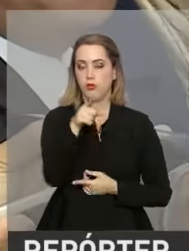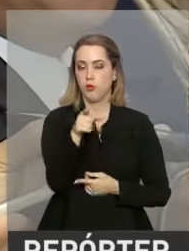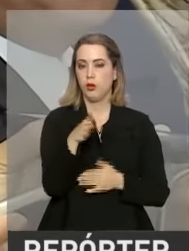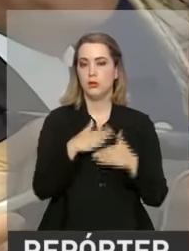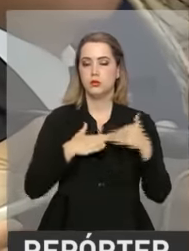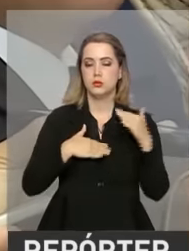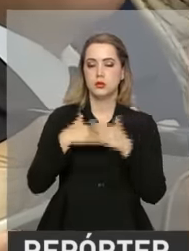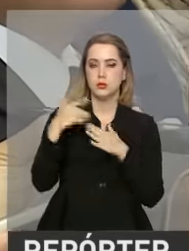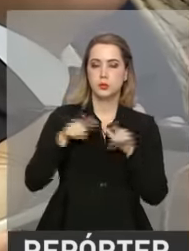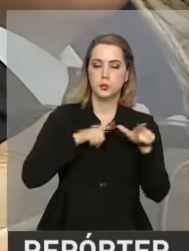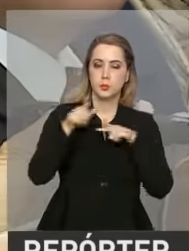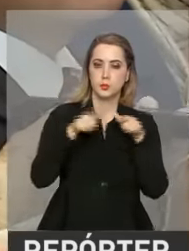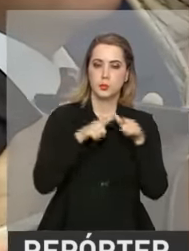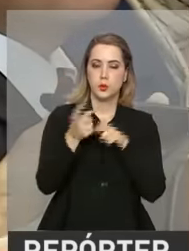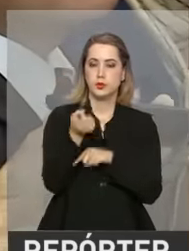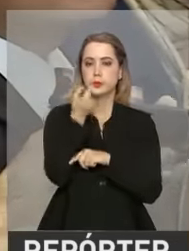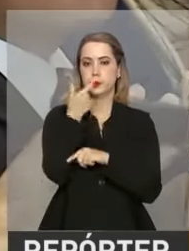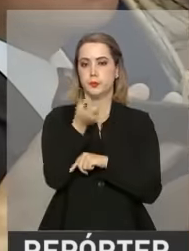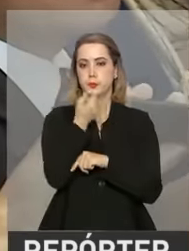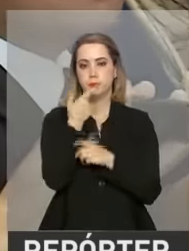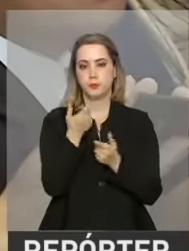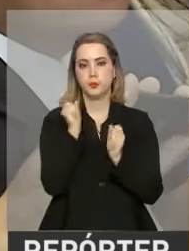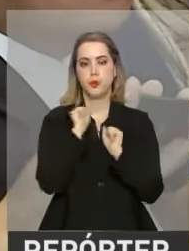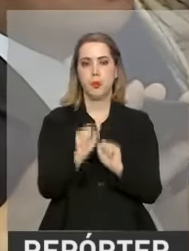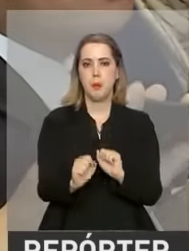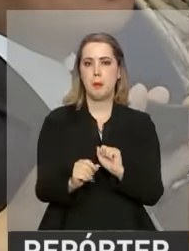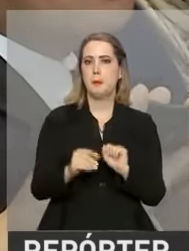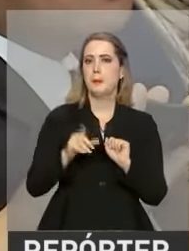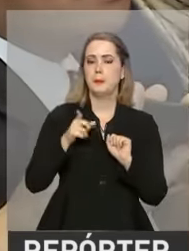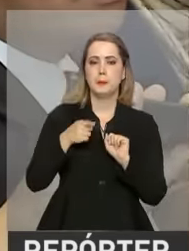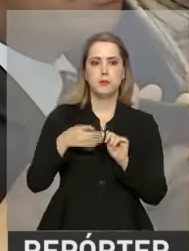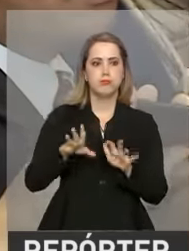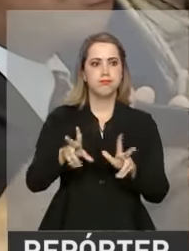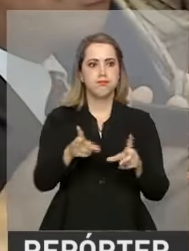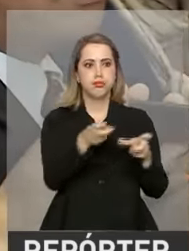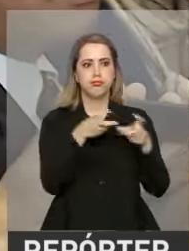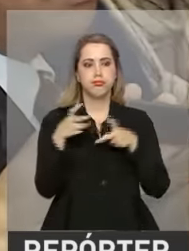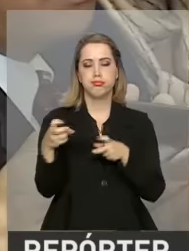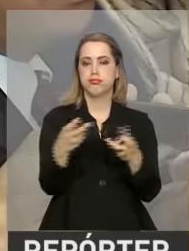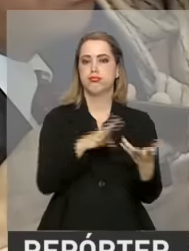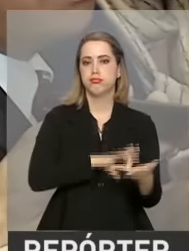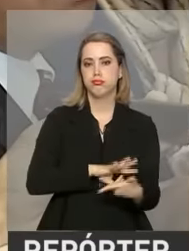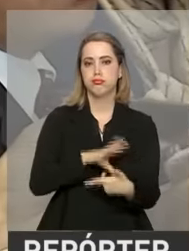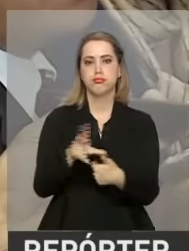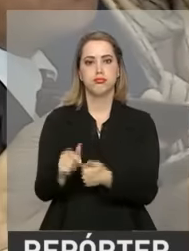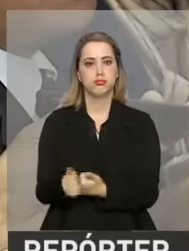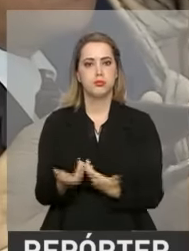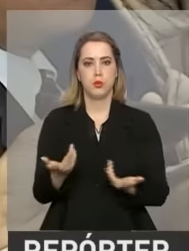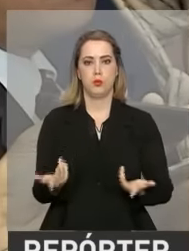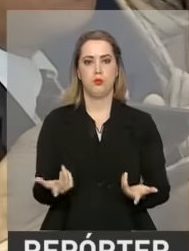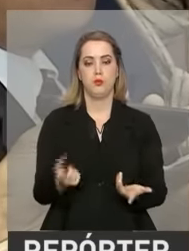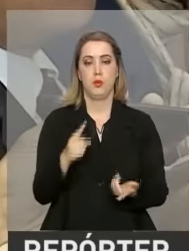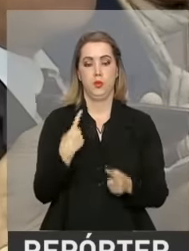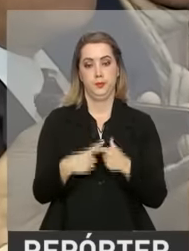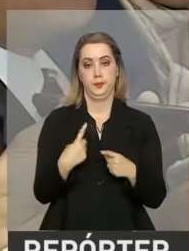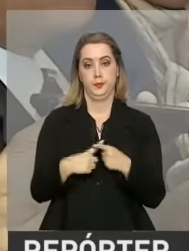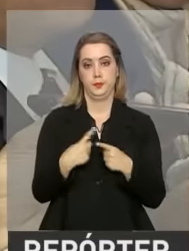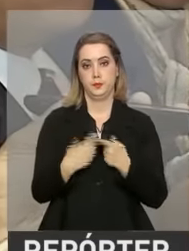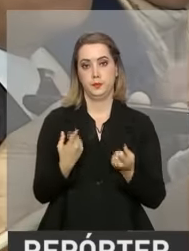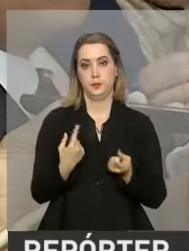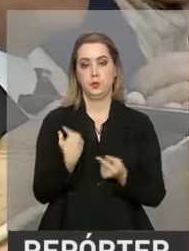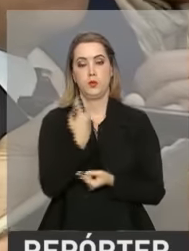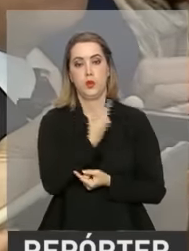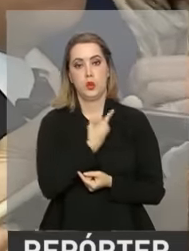ação com relação a medicamentos pode ter um impacto enorme no mundo, enorme, imenso. Porque